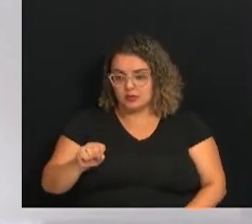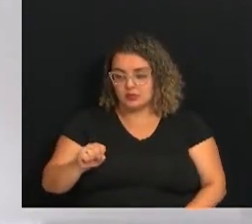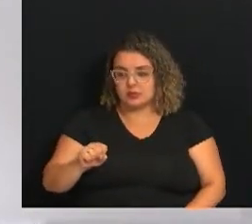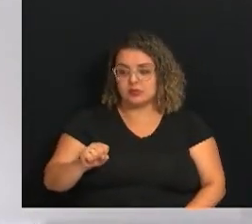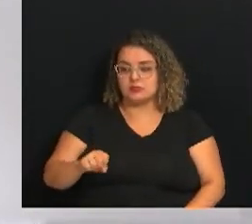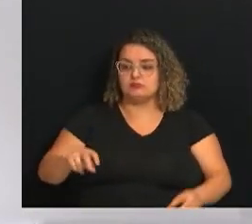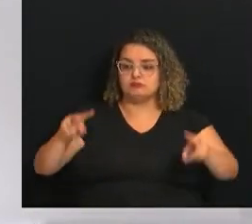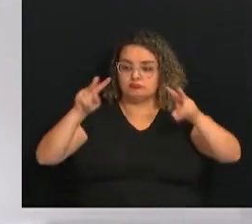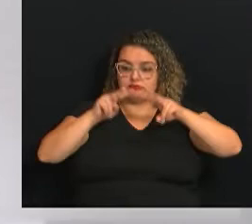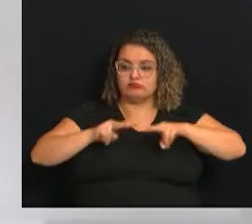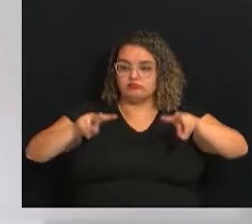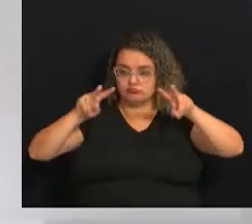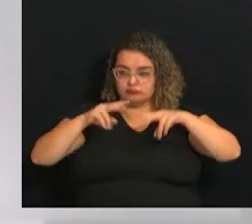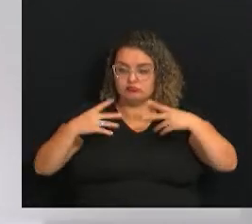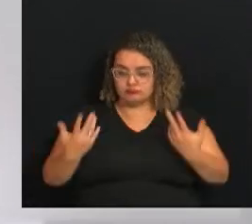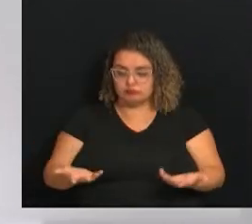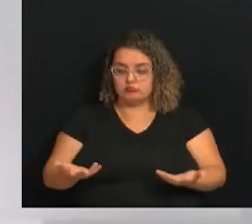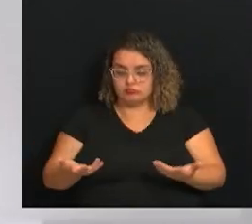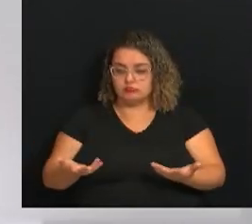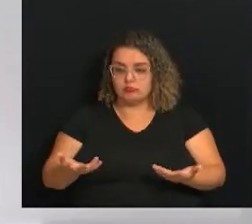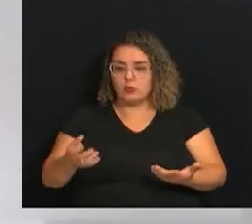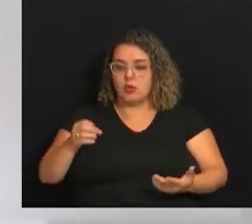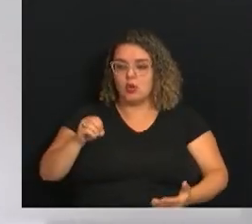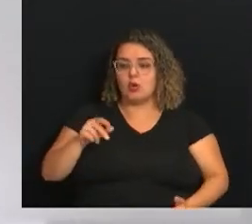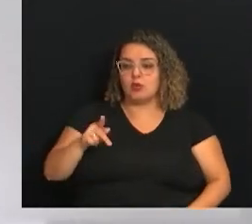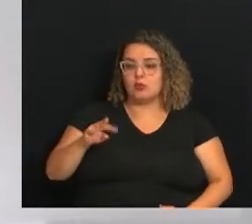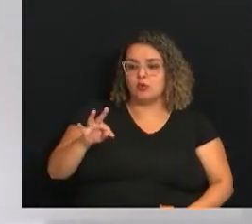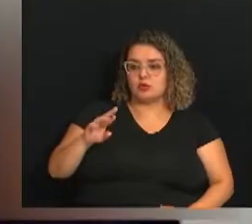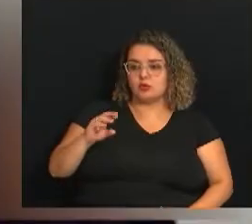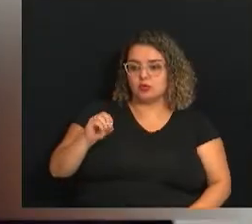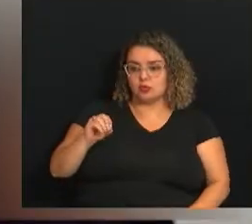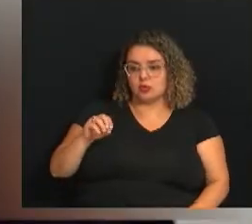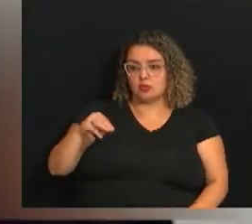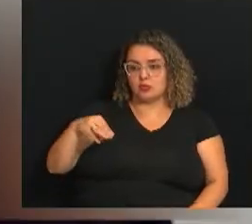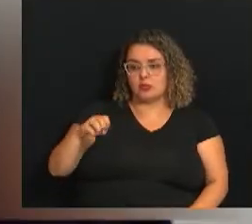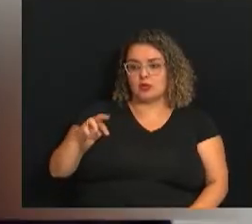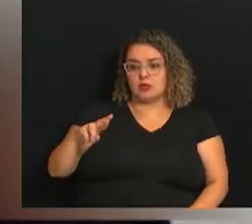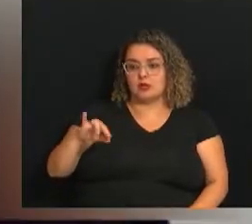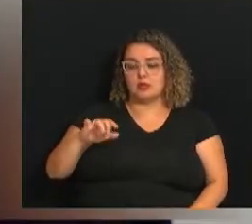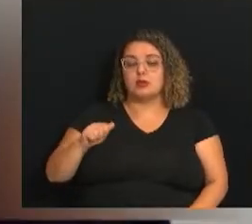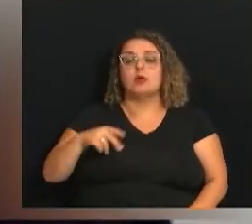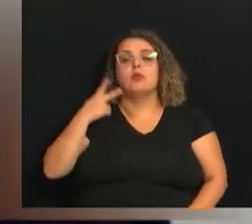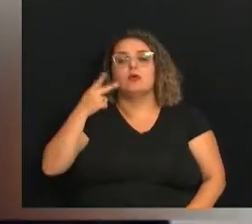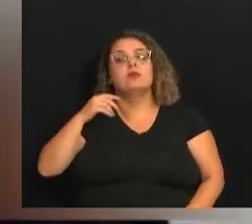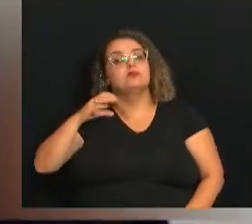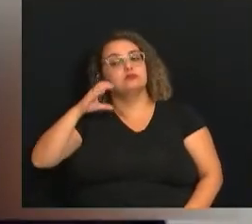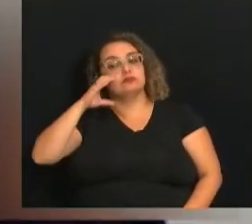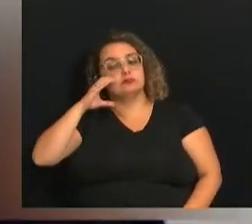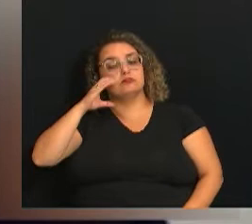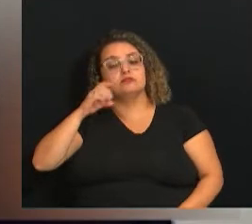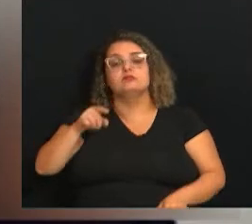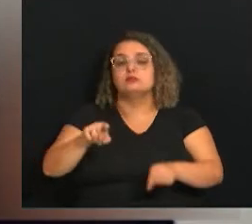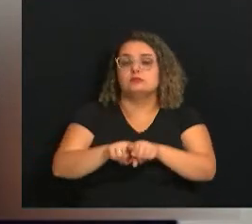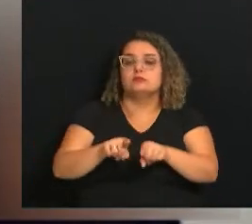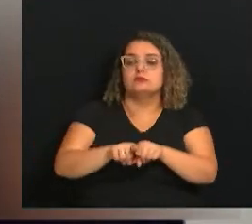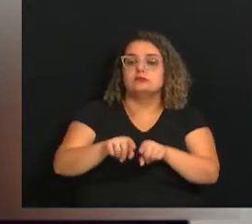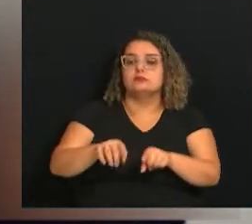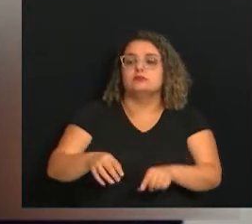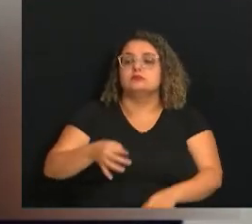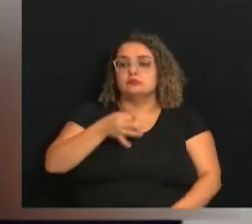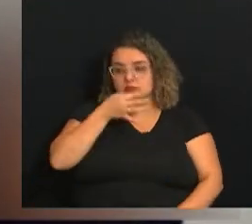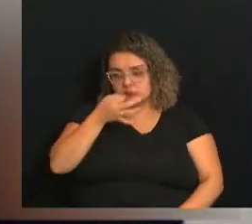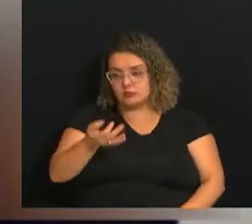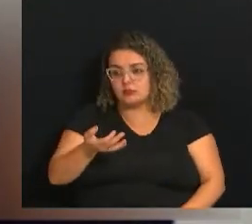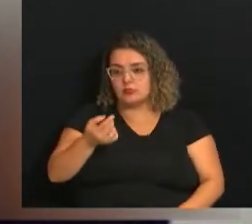Visual, que apresentou a grade curricular do curso de optometria. O vereador Luiz Cirilo também deu sua contribuição ao